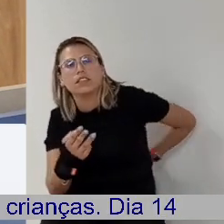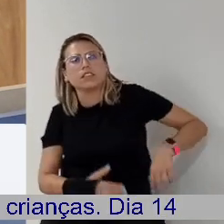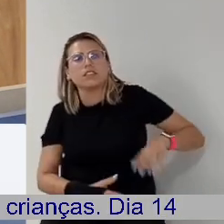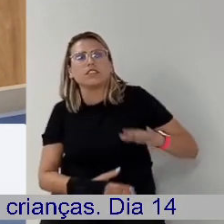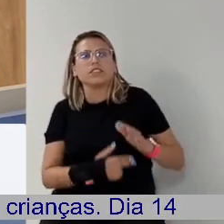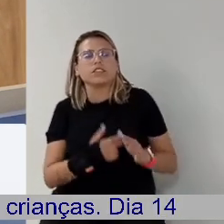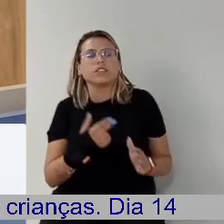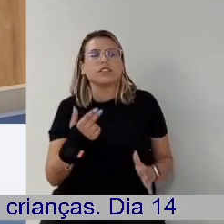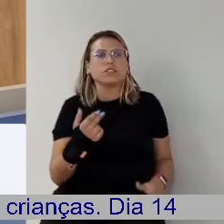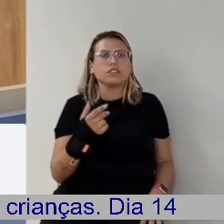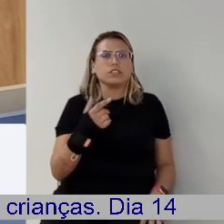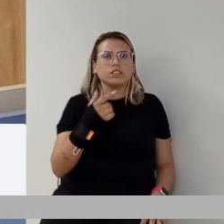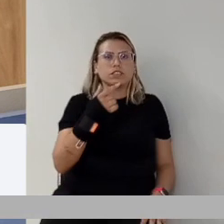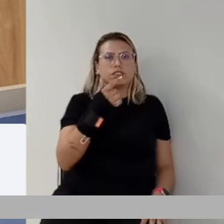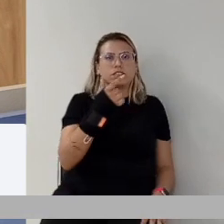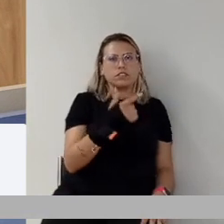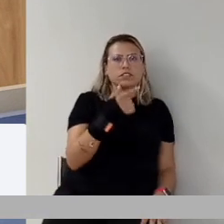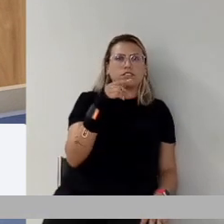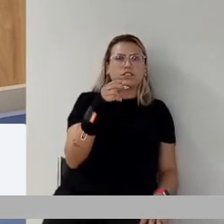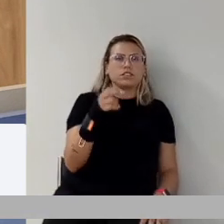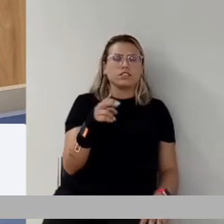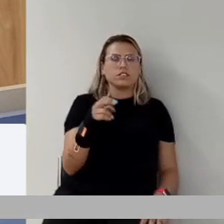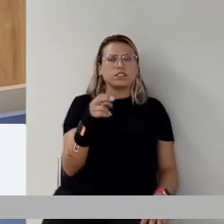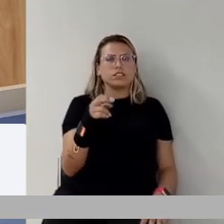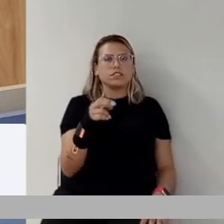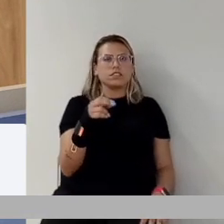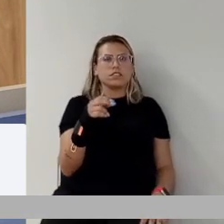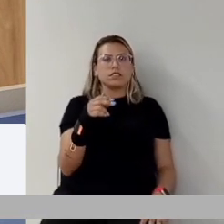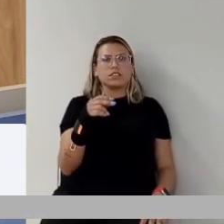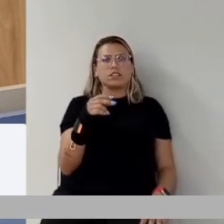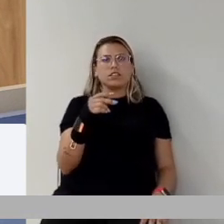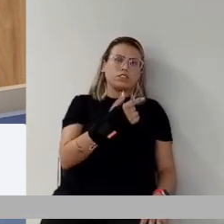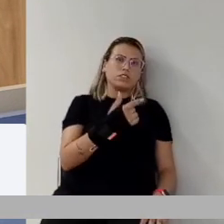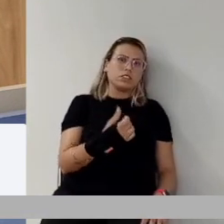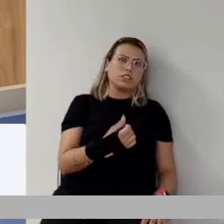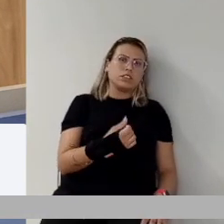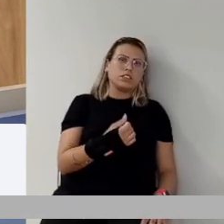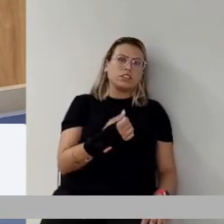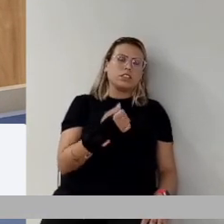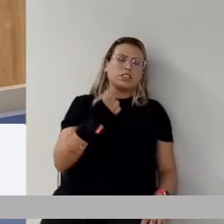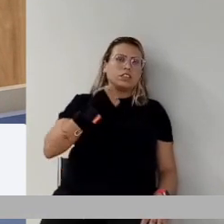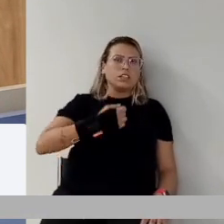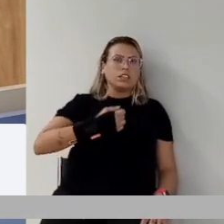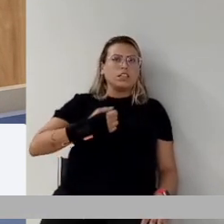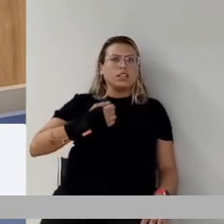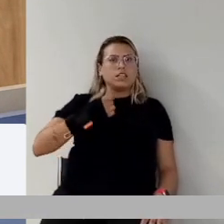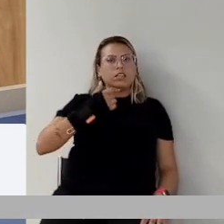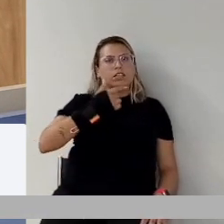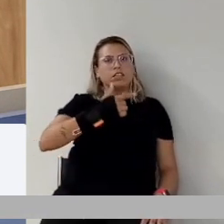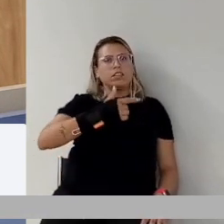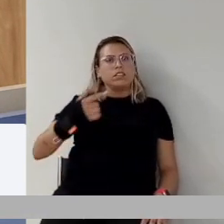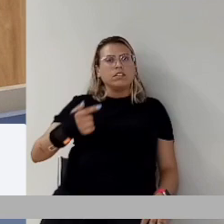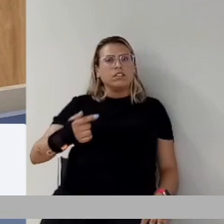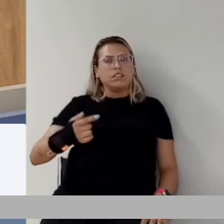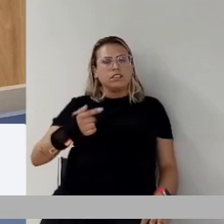uma vez dia 25 cardiologista dia 26 ultrassom dia 27